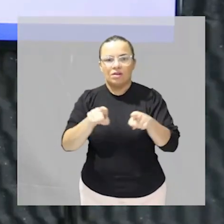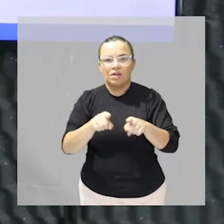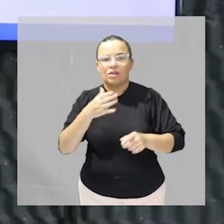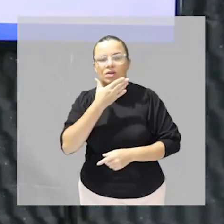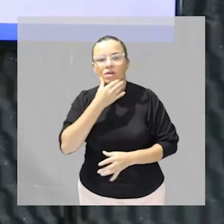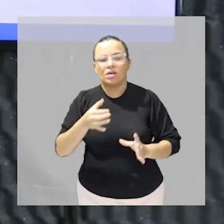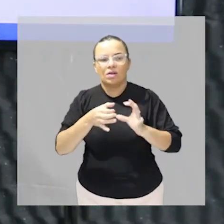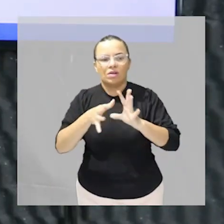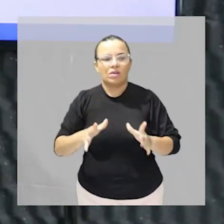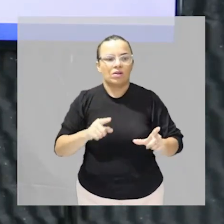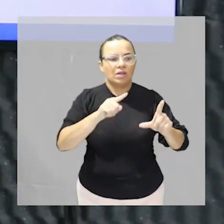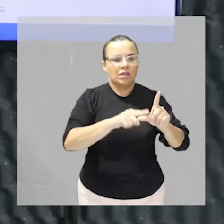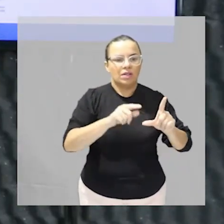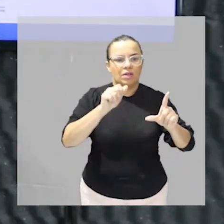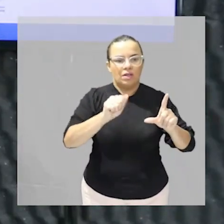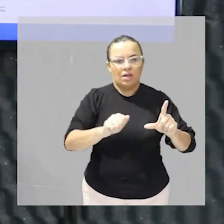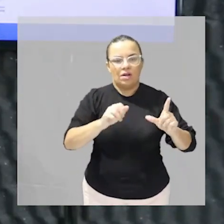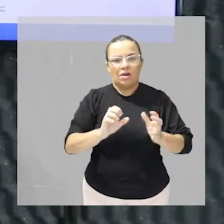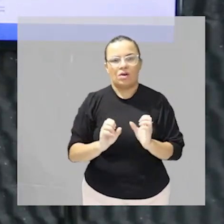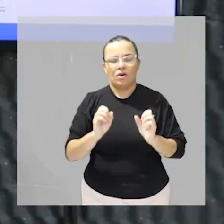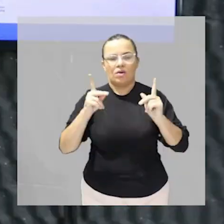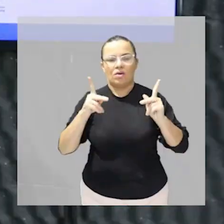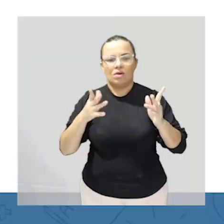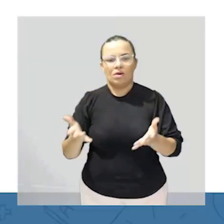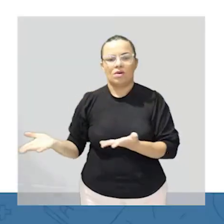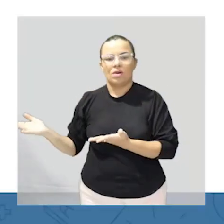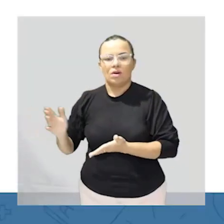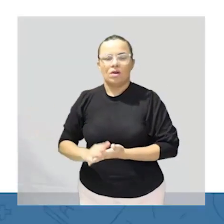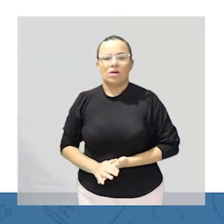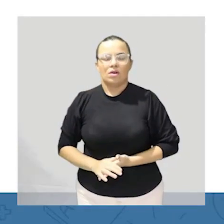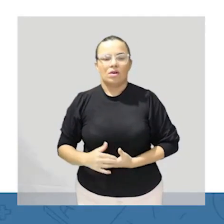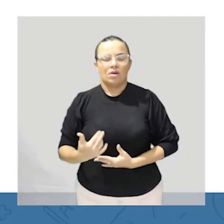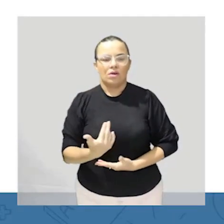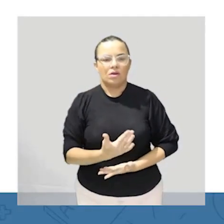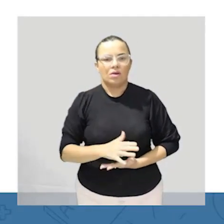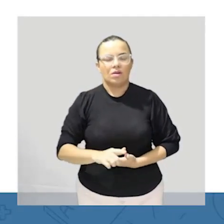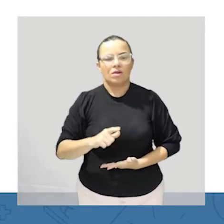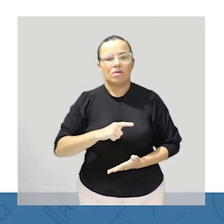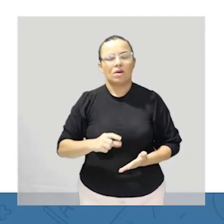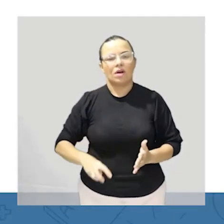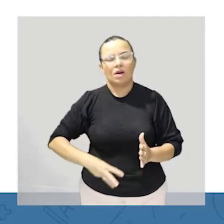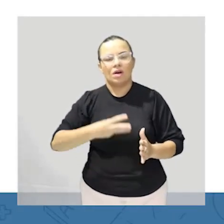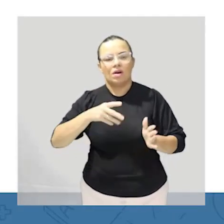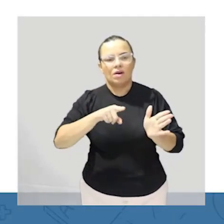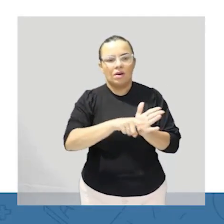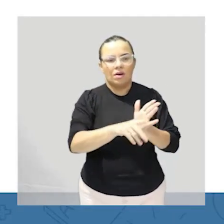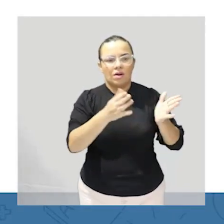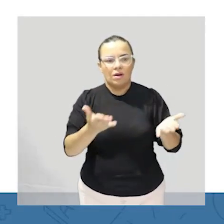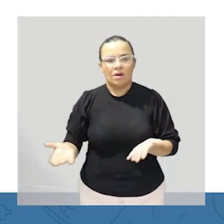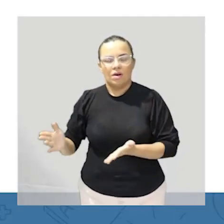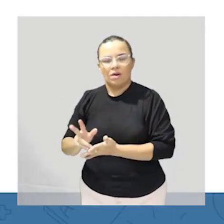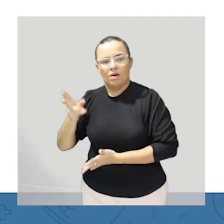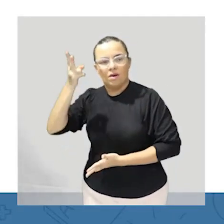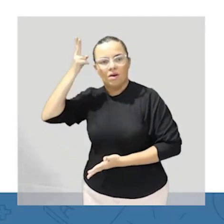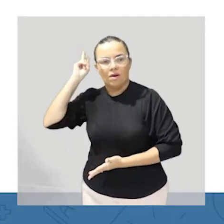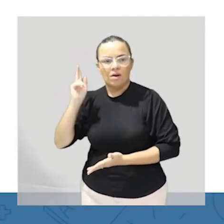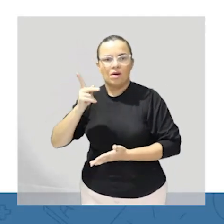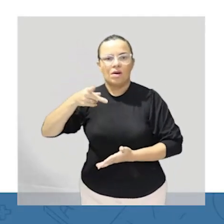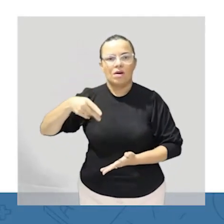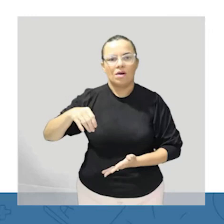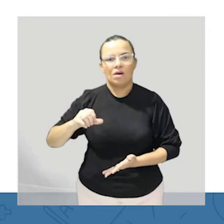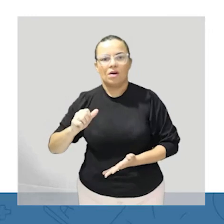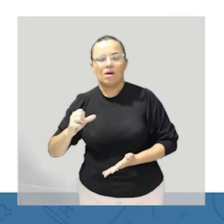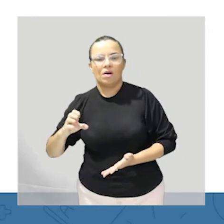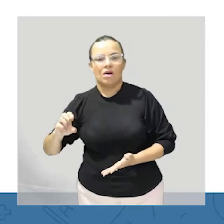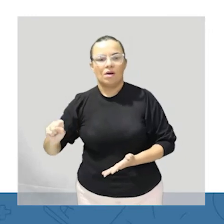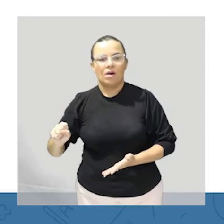A, controle da terra. Ok? Nós temos aqui a nossa terceira questão, que caiu no vestibular do PAS